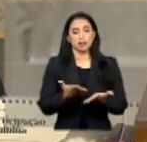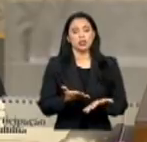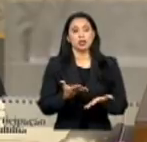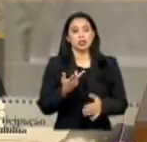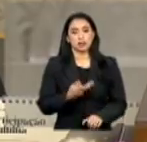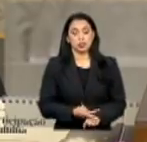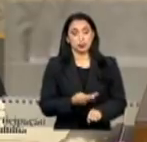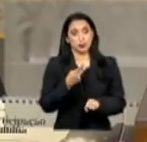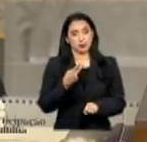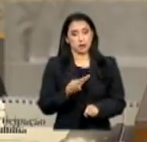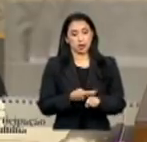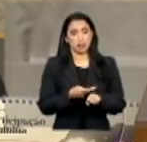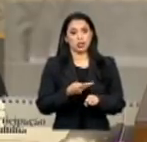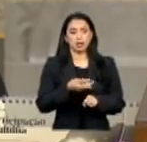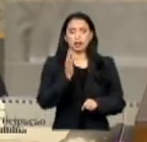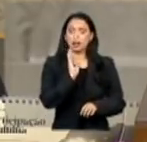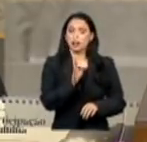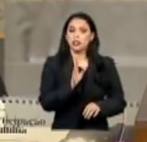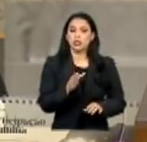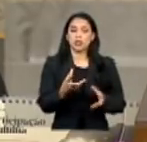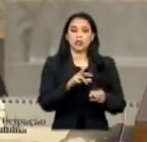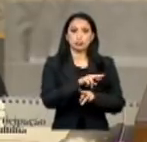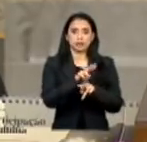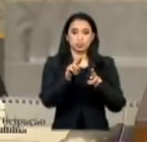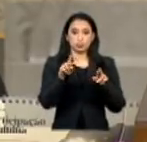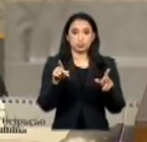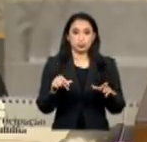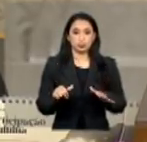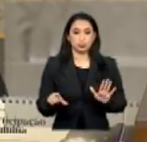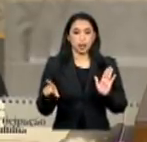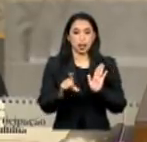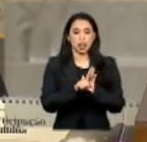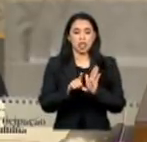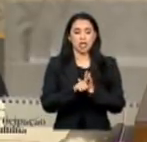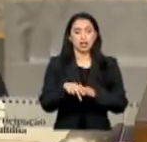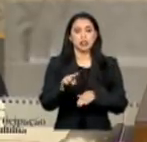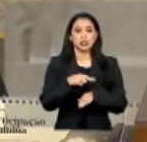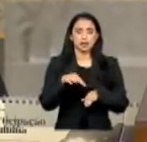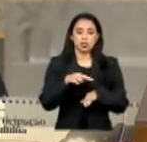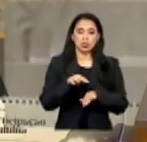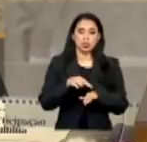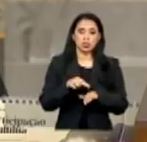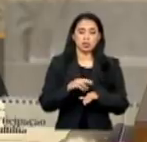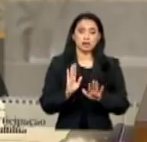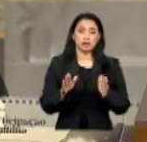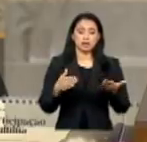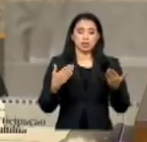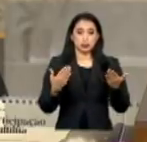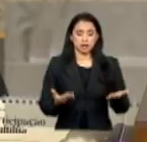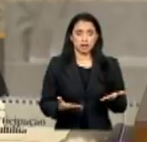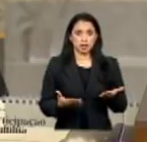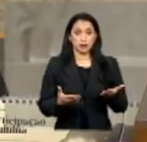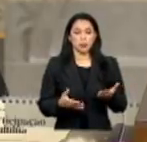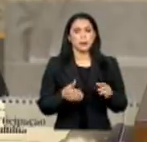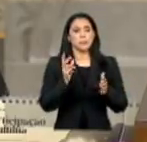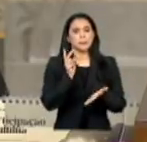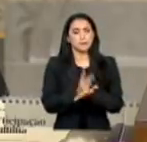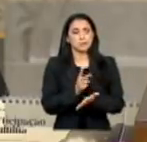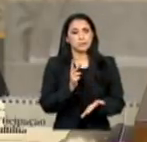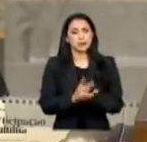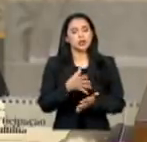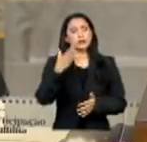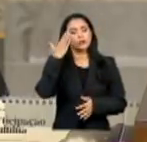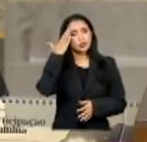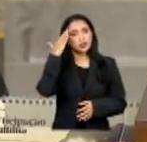previsto em diversas leis nacionais assim o legislador ordinário mesmo ciente da existência